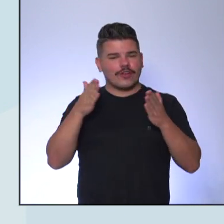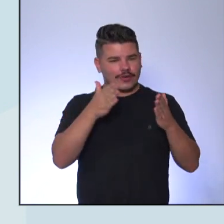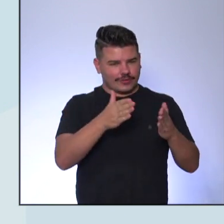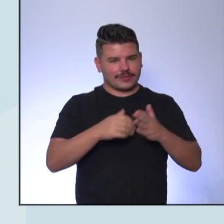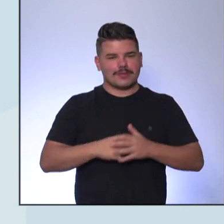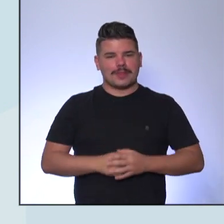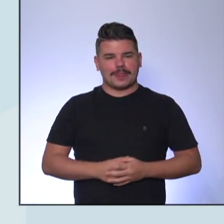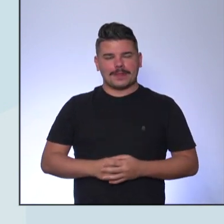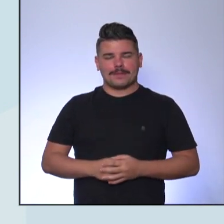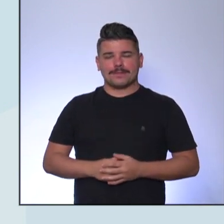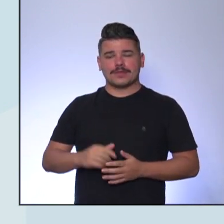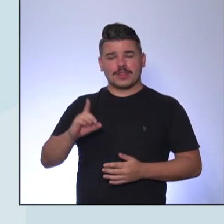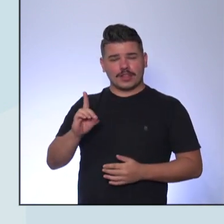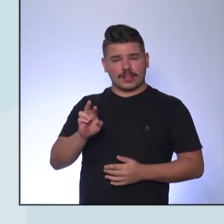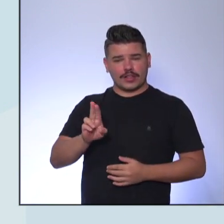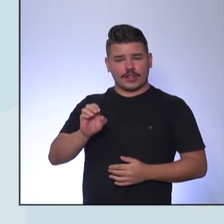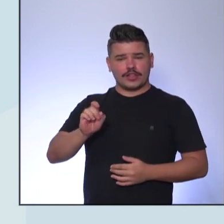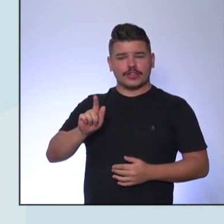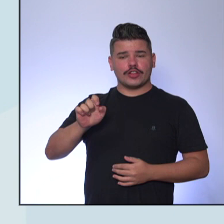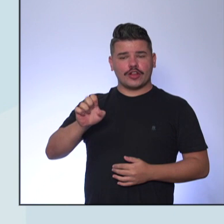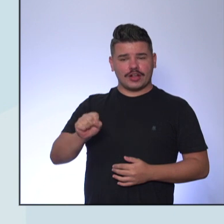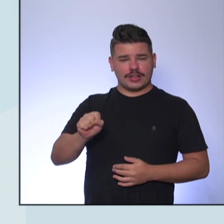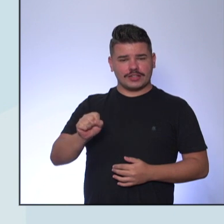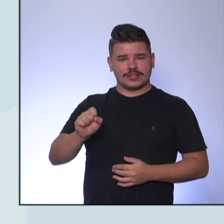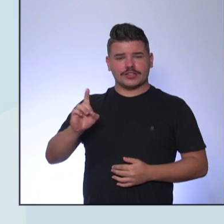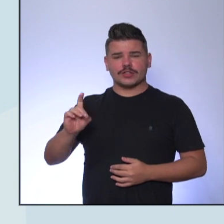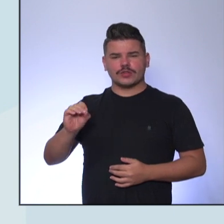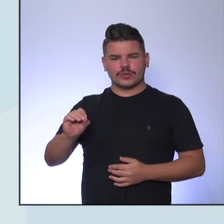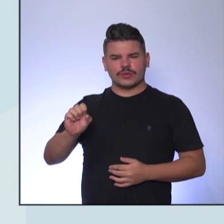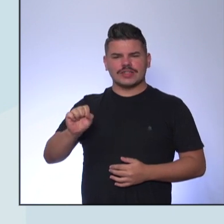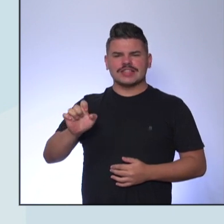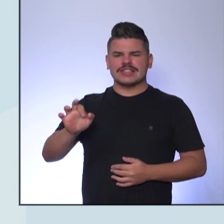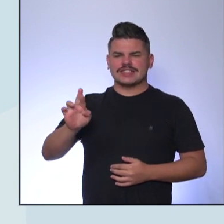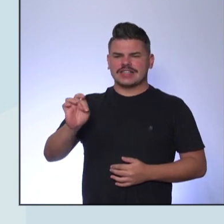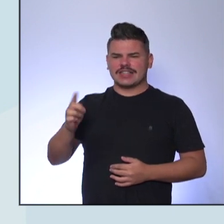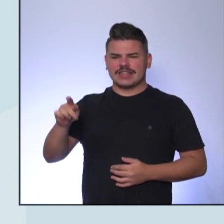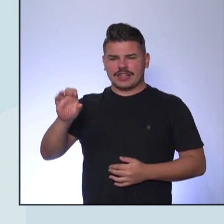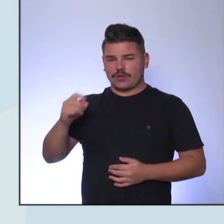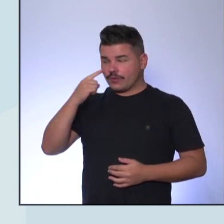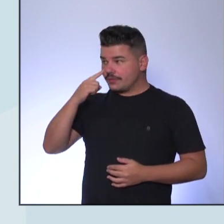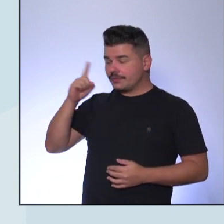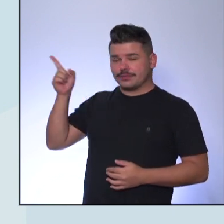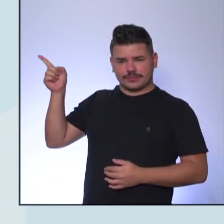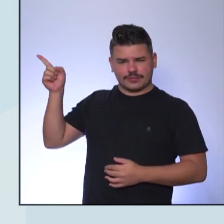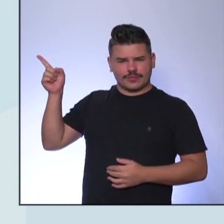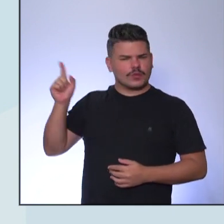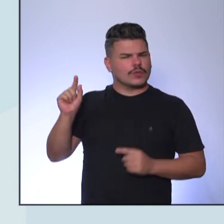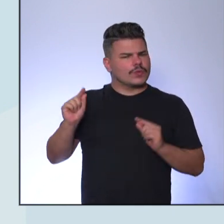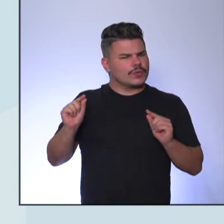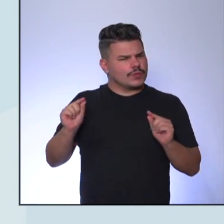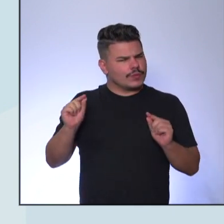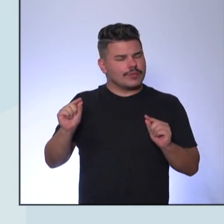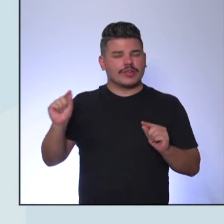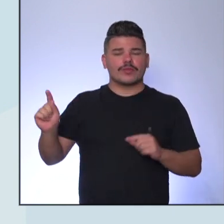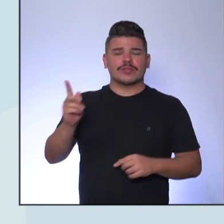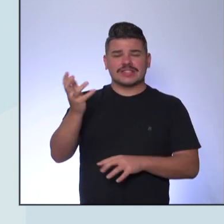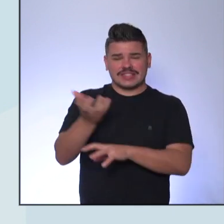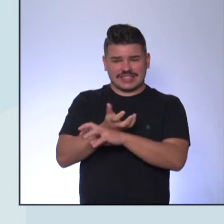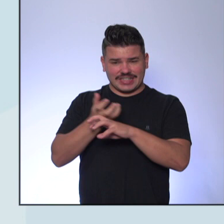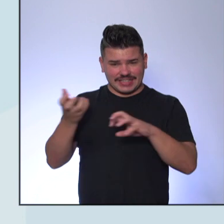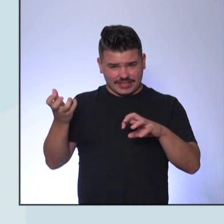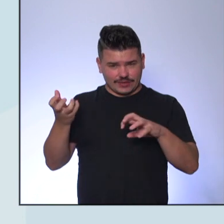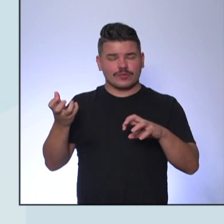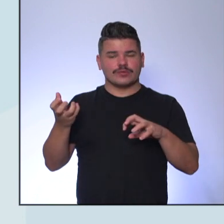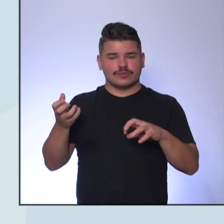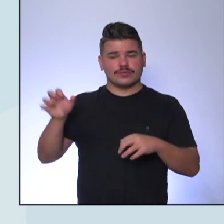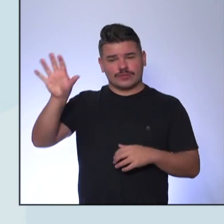sertão, que é uma coisa que, às vezes, dá uma certa polêmica, né? O nome. O sertão é justamente porque é encontrada